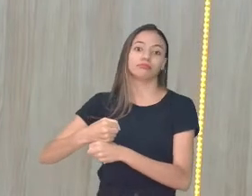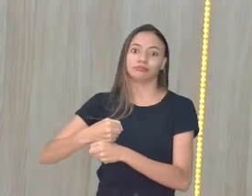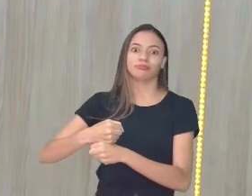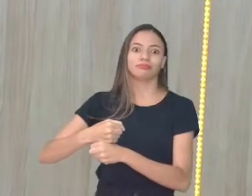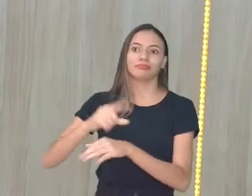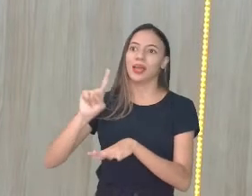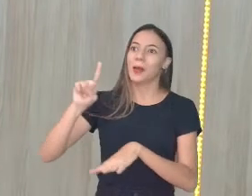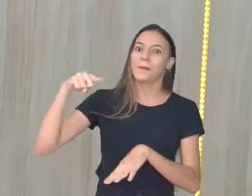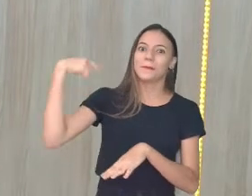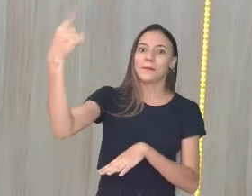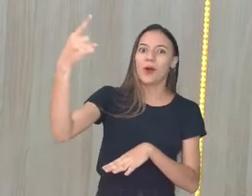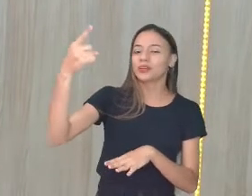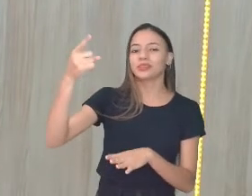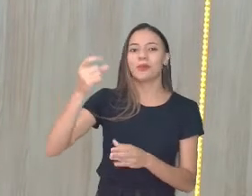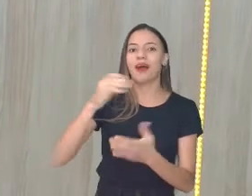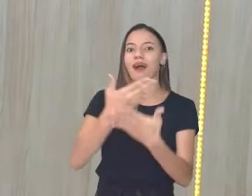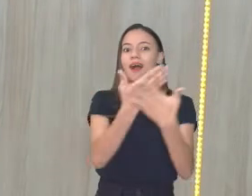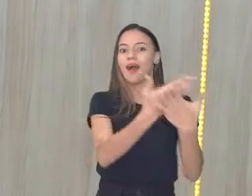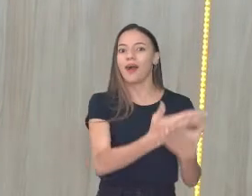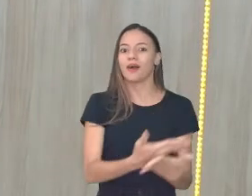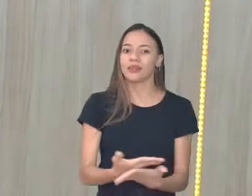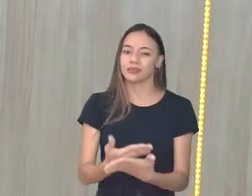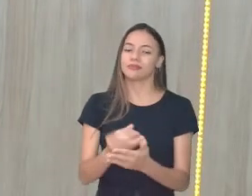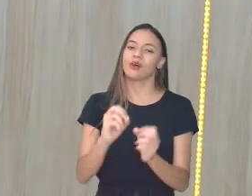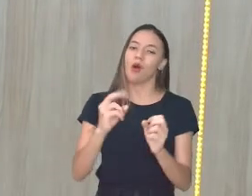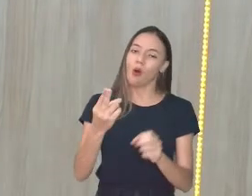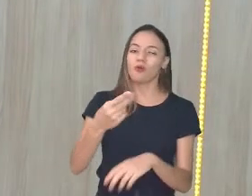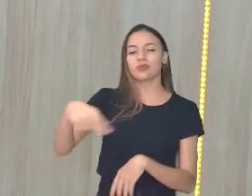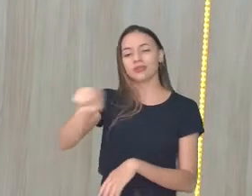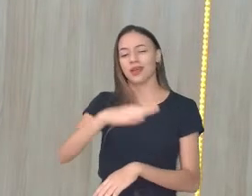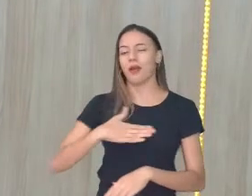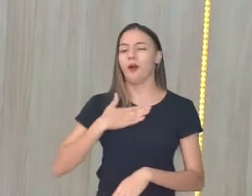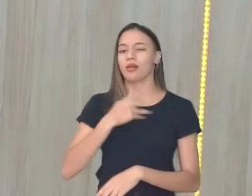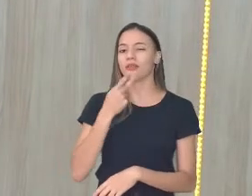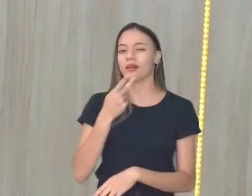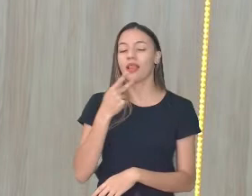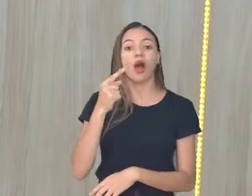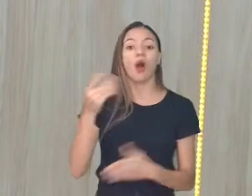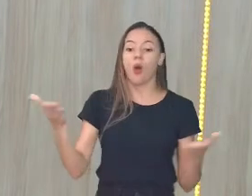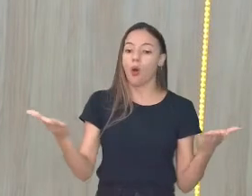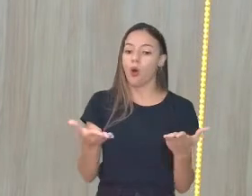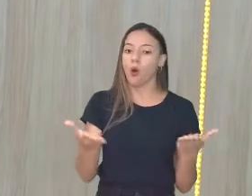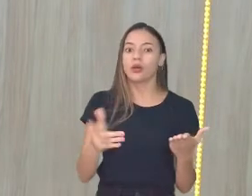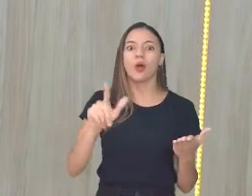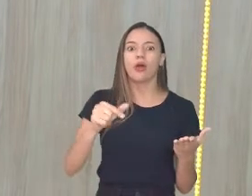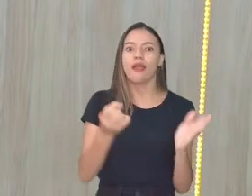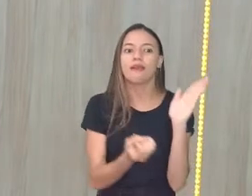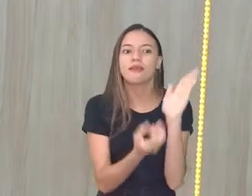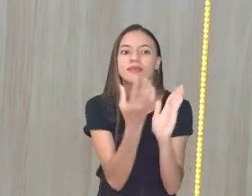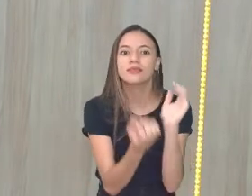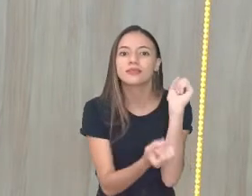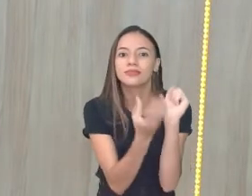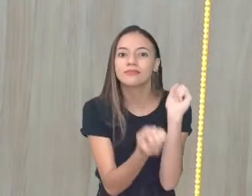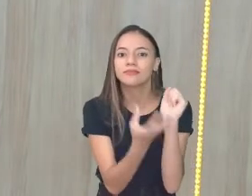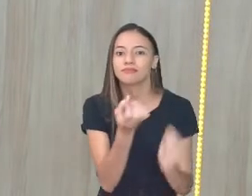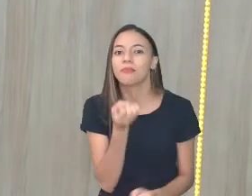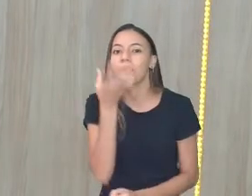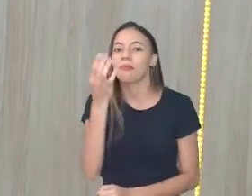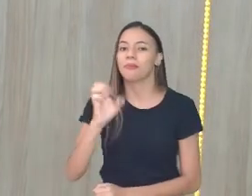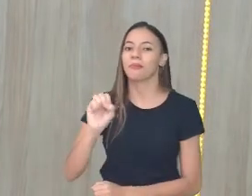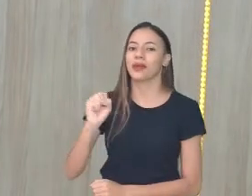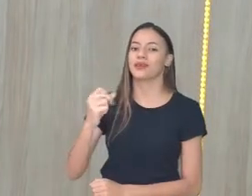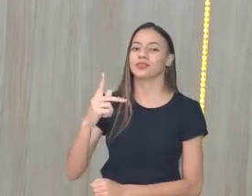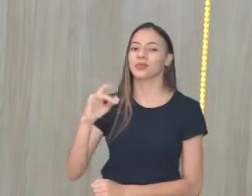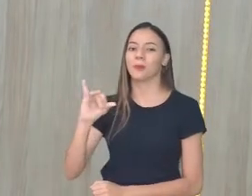dos próximos capítulos, ou como vocês gostam de chamar, hoje é o spoiler, né? Então nesse